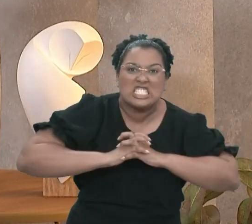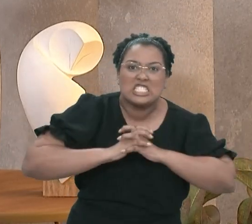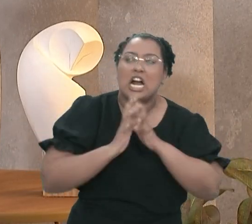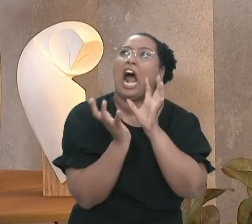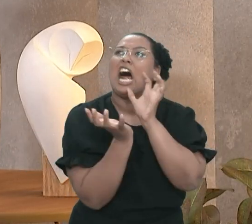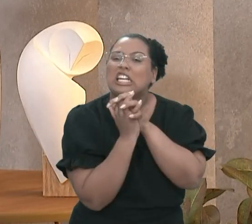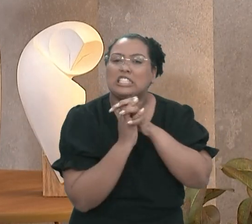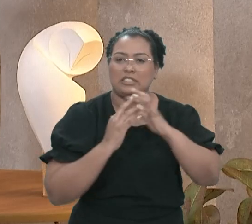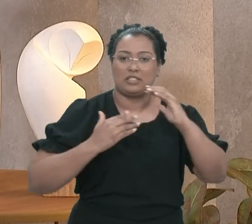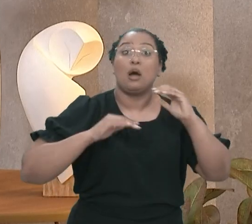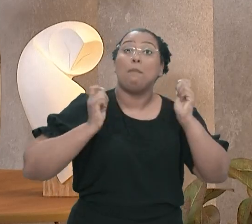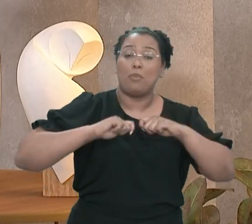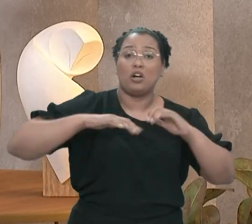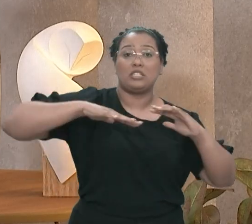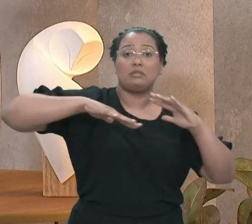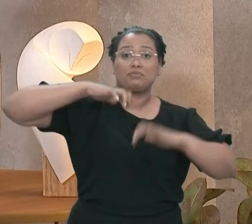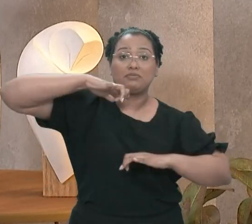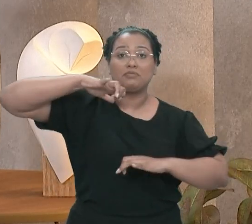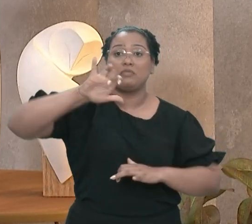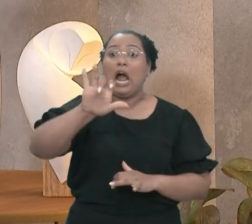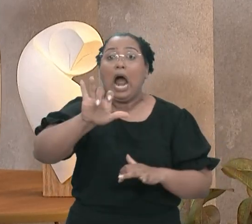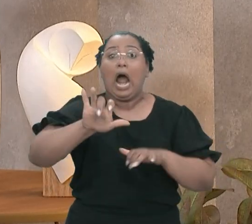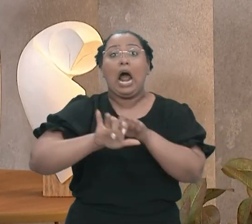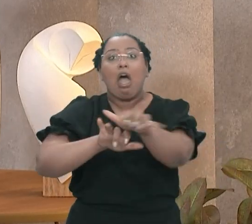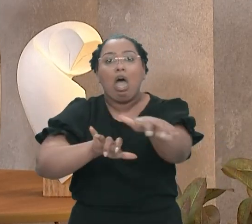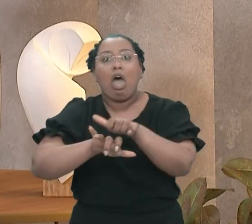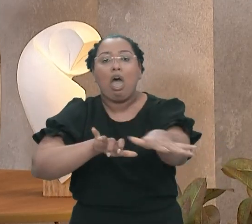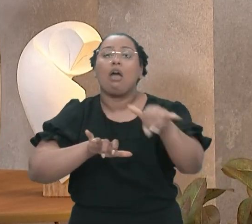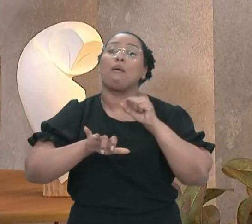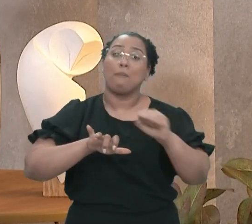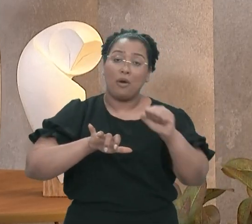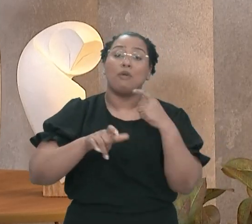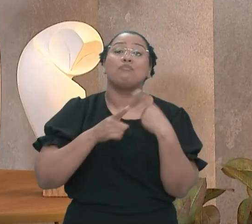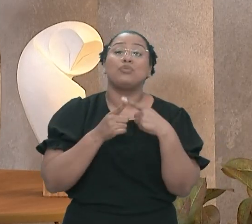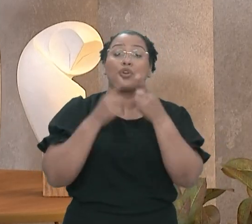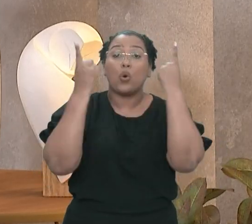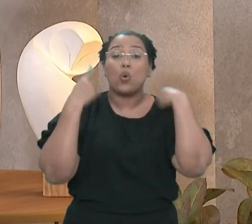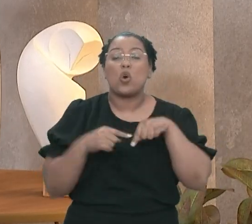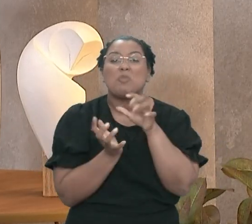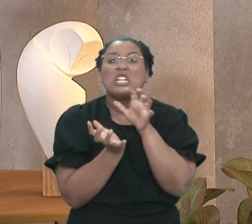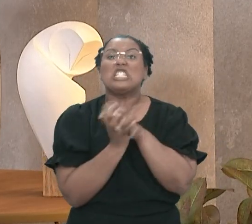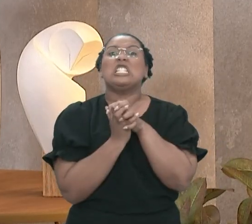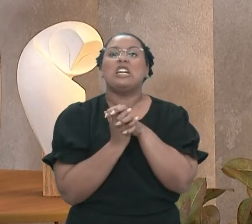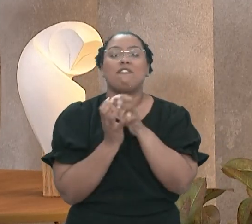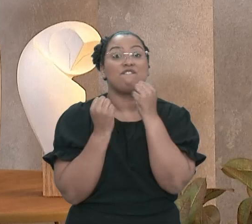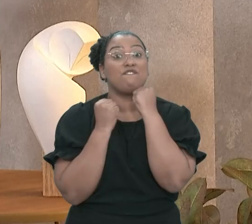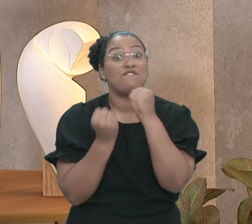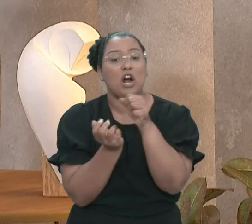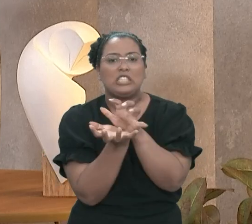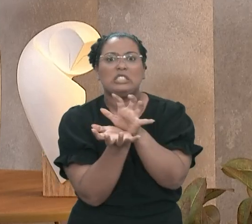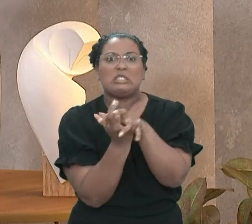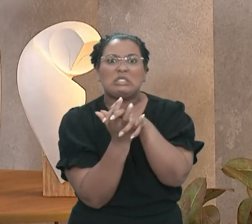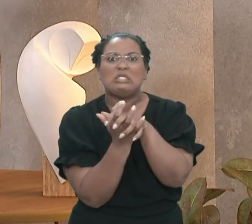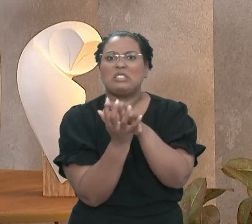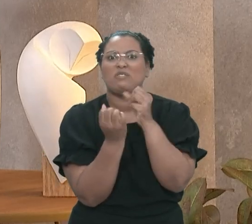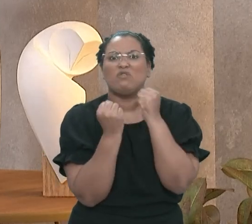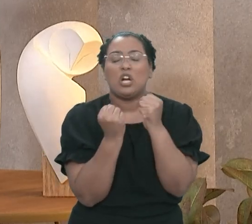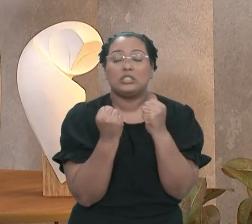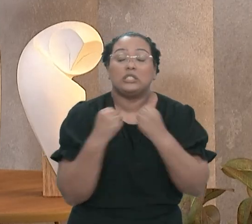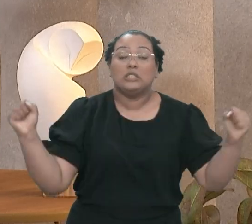pode decepar o dedo, porque durante a crise tem uma ativação muito forte desses músculos, inclusive músculos Serra mastigatórios. mesmo,